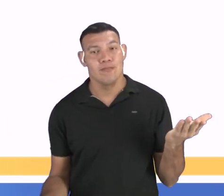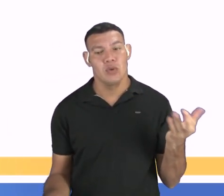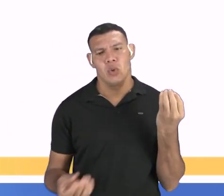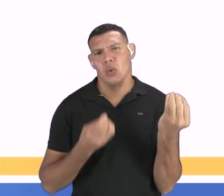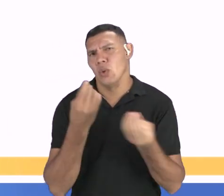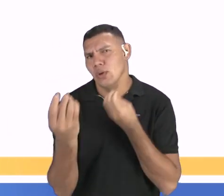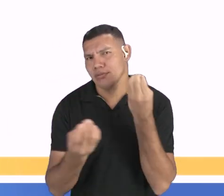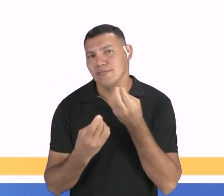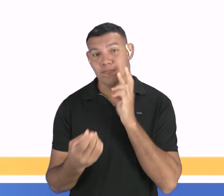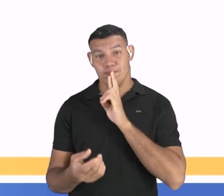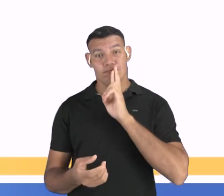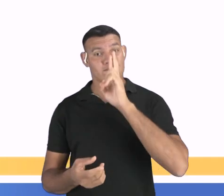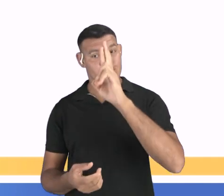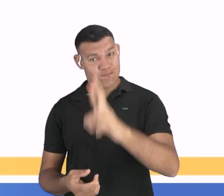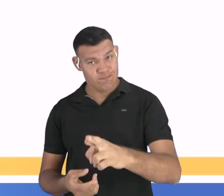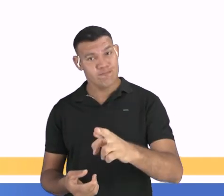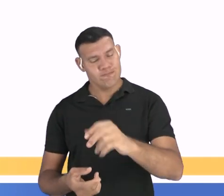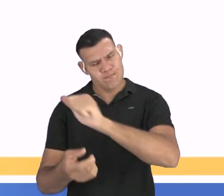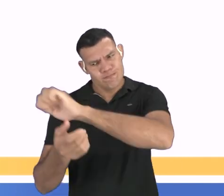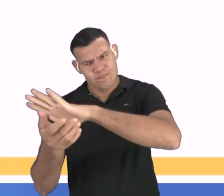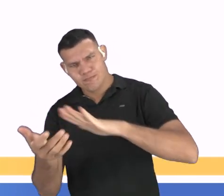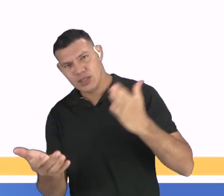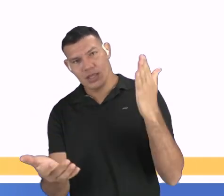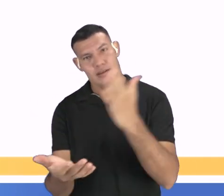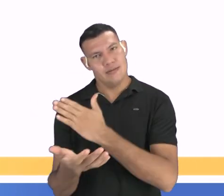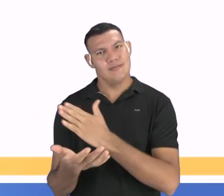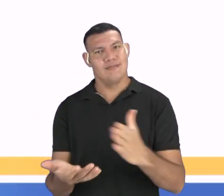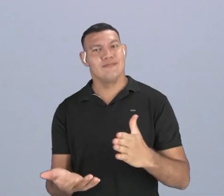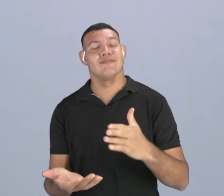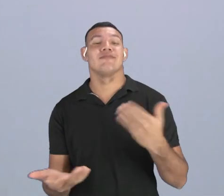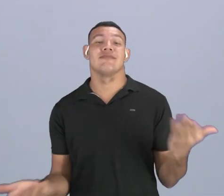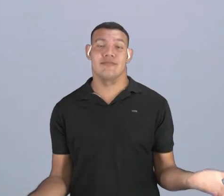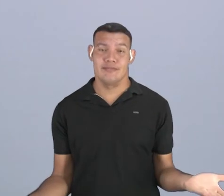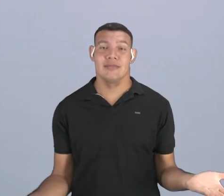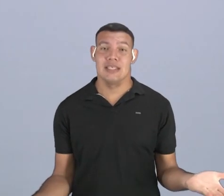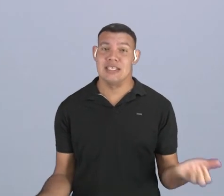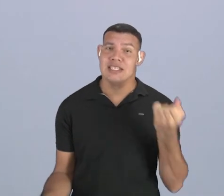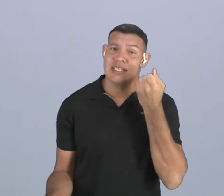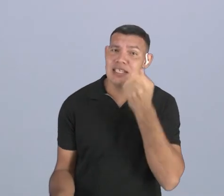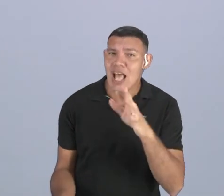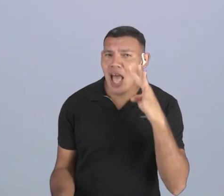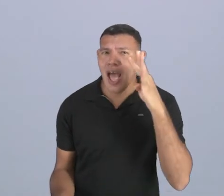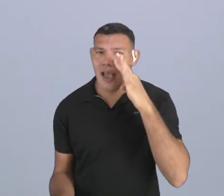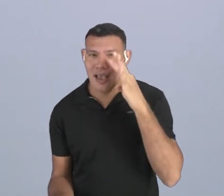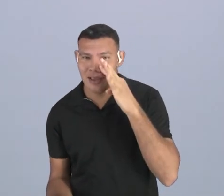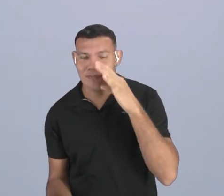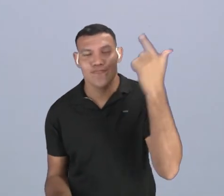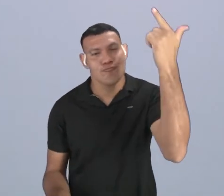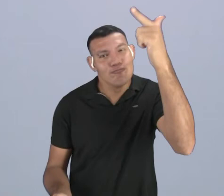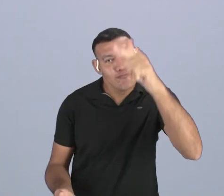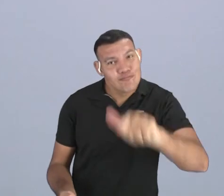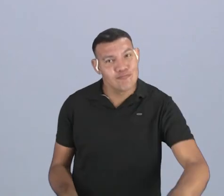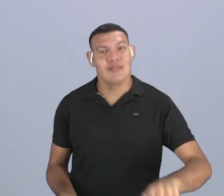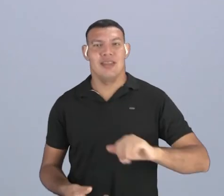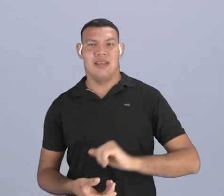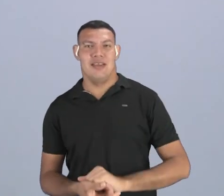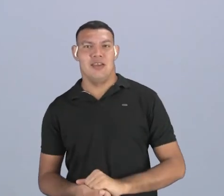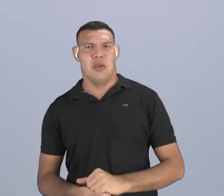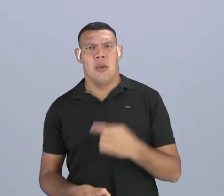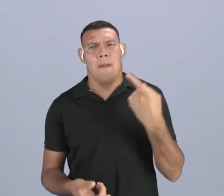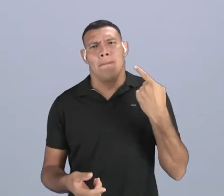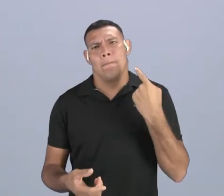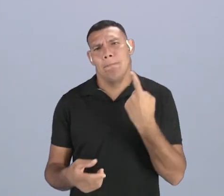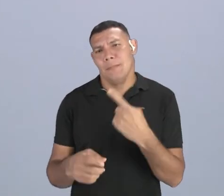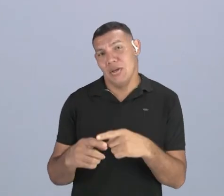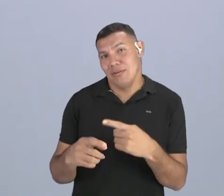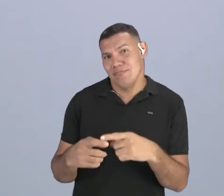da resolução de alguns exercícios. Então, se você quer assistir essa aula novamente, porque você ficou com